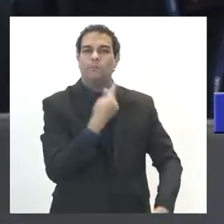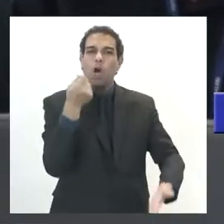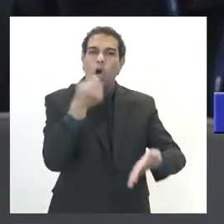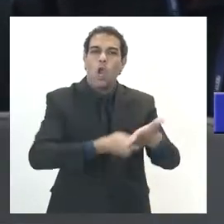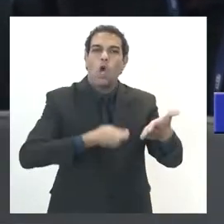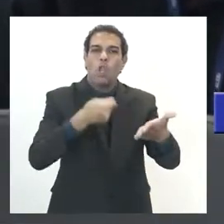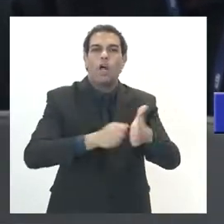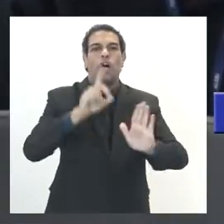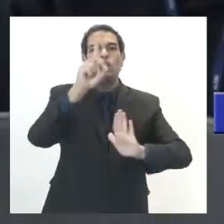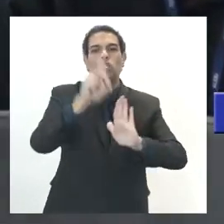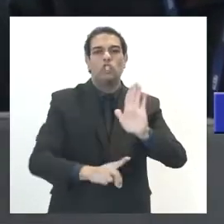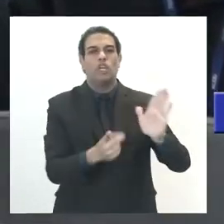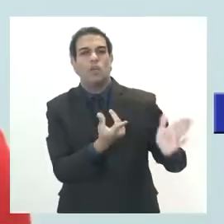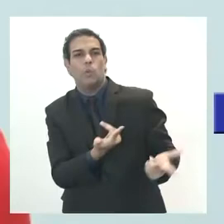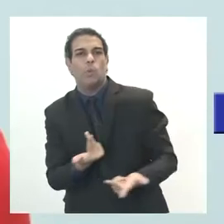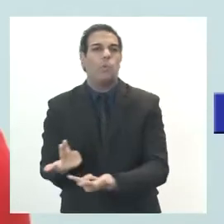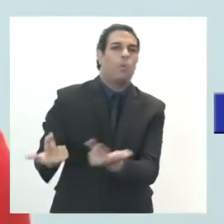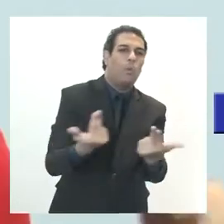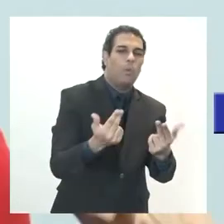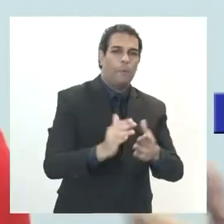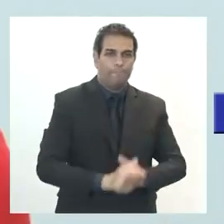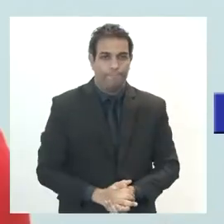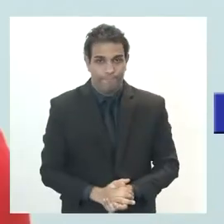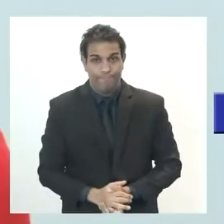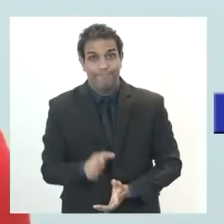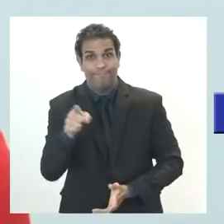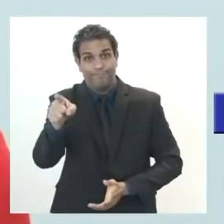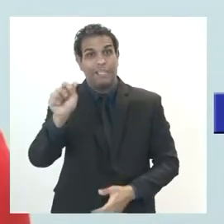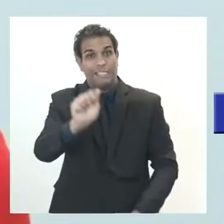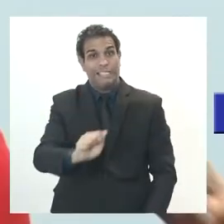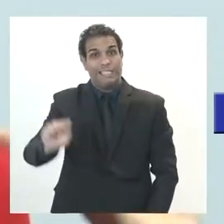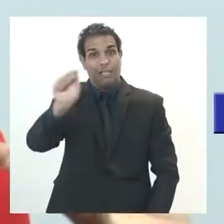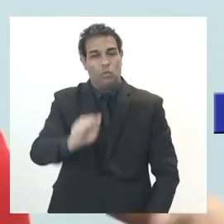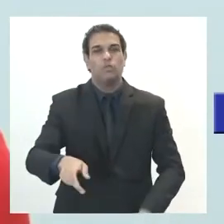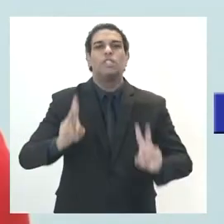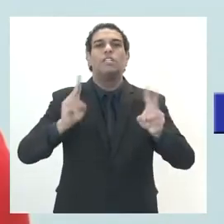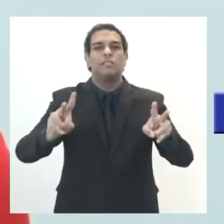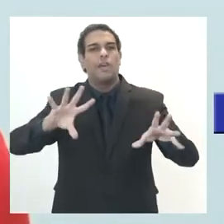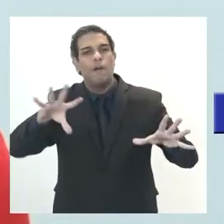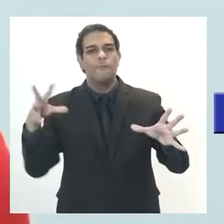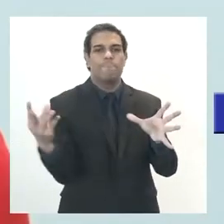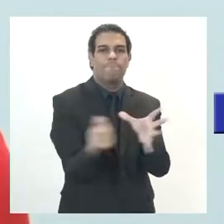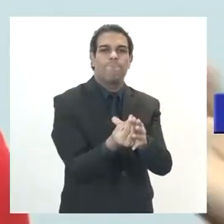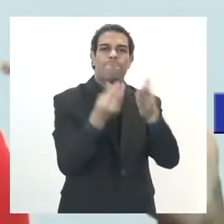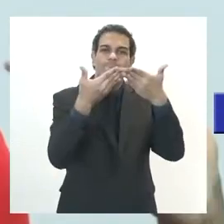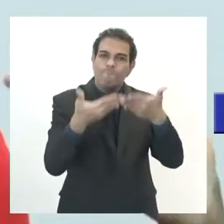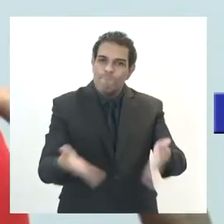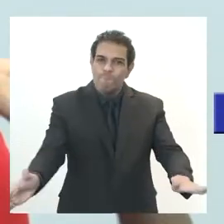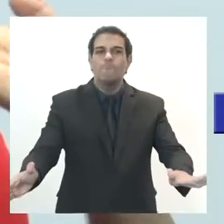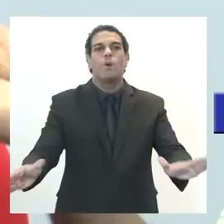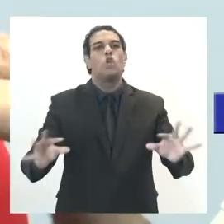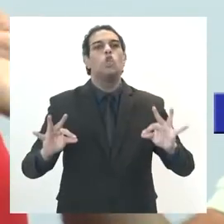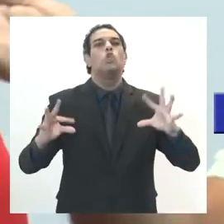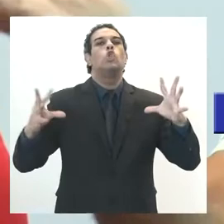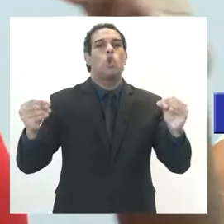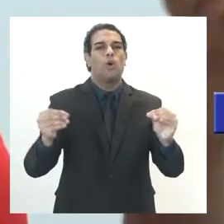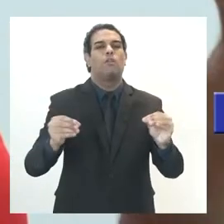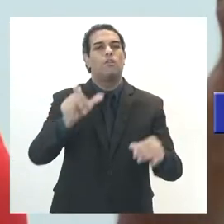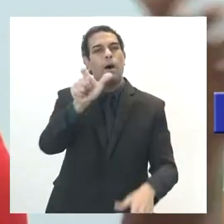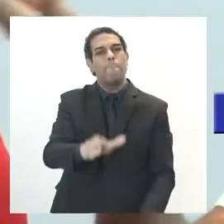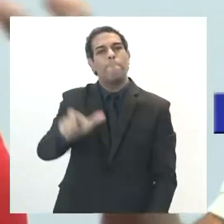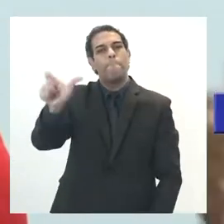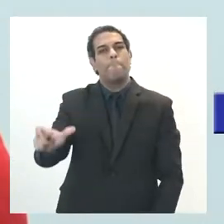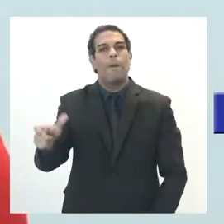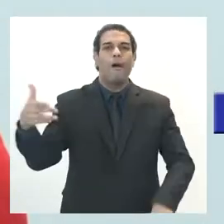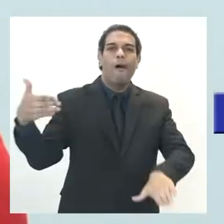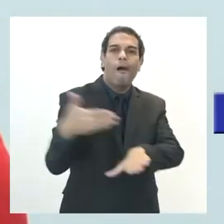não gostaria Deputado sempre der Associação está sempre lá aberta não sabe o senhor por todos